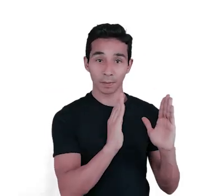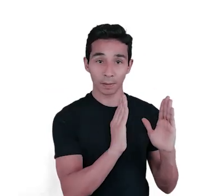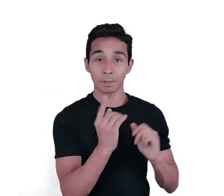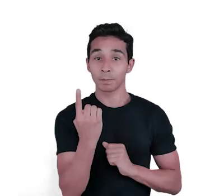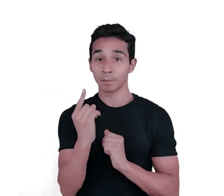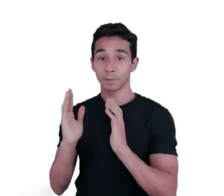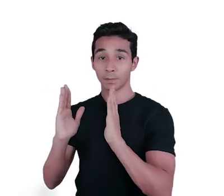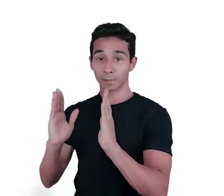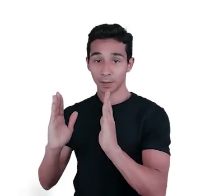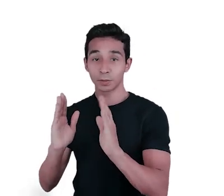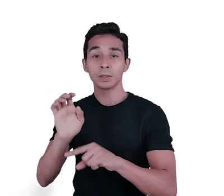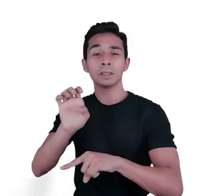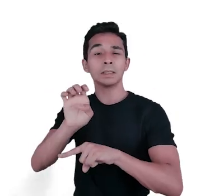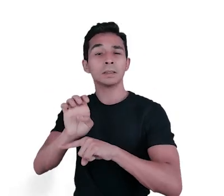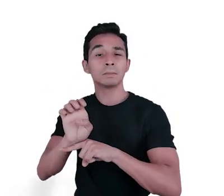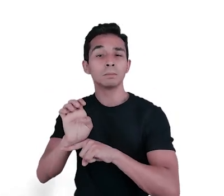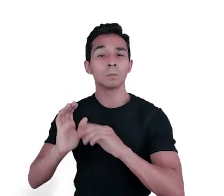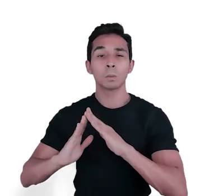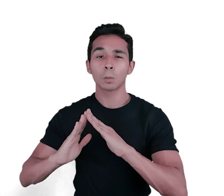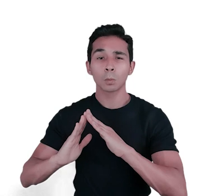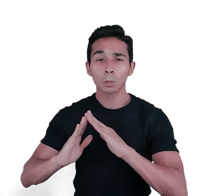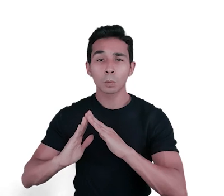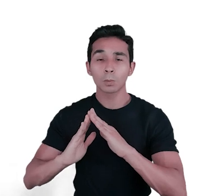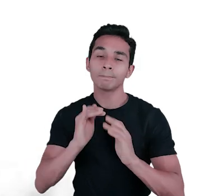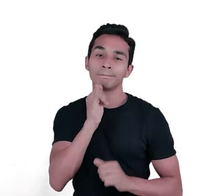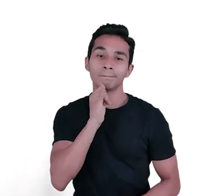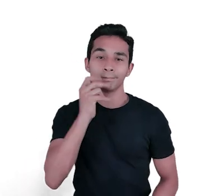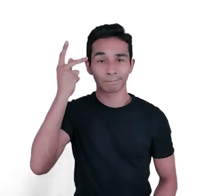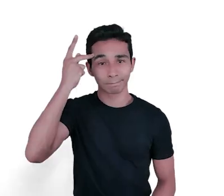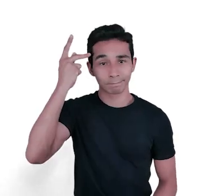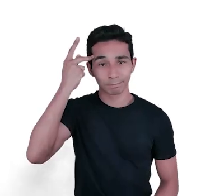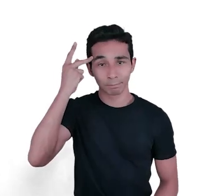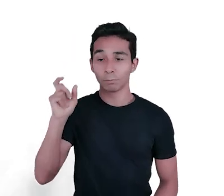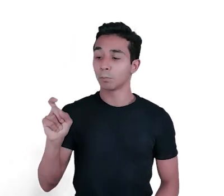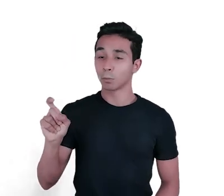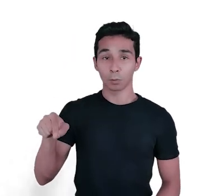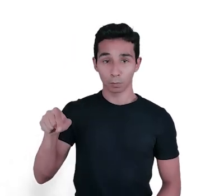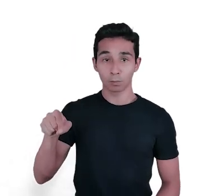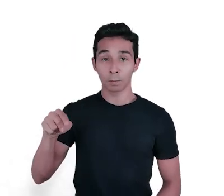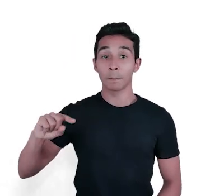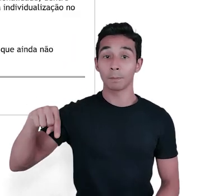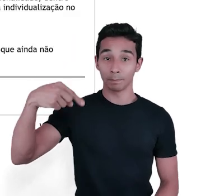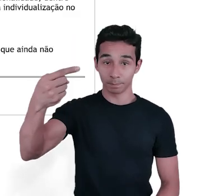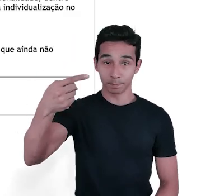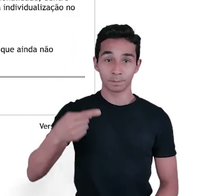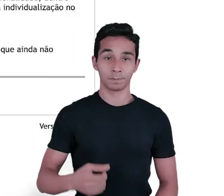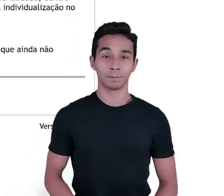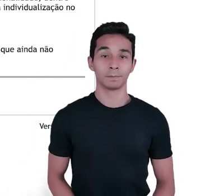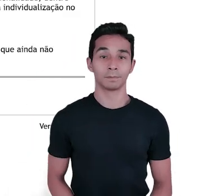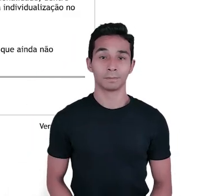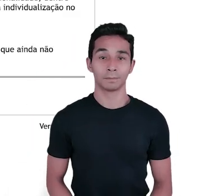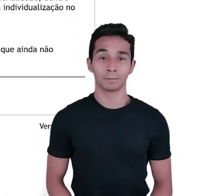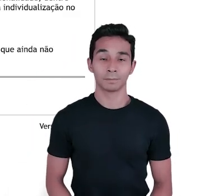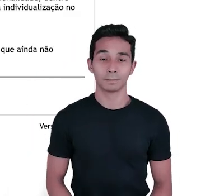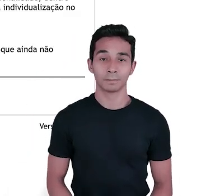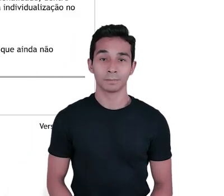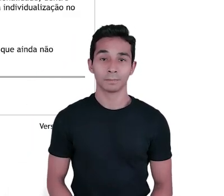etapa, selecione o estado onde mora, como por exemplo, São Paulo, e clique em Próximo.